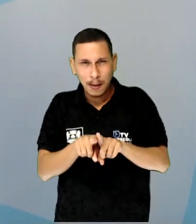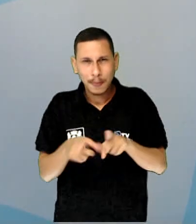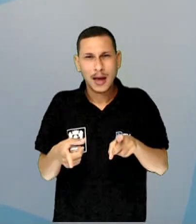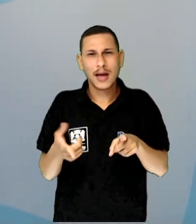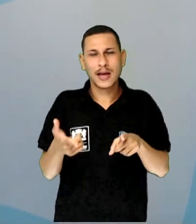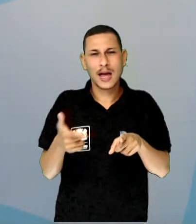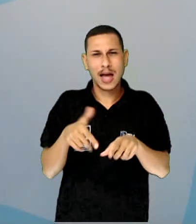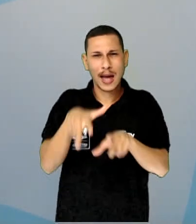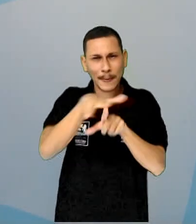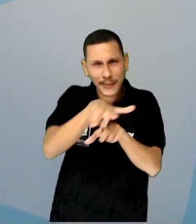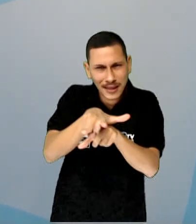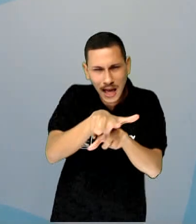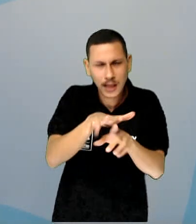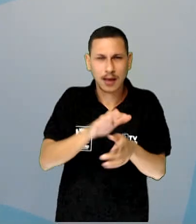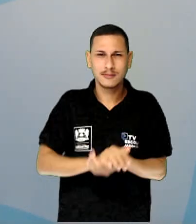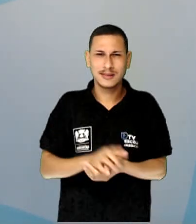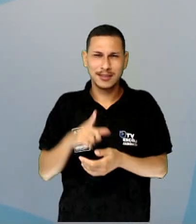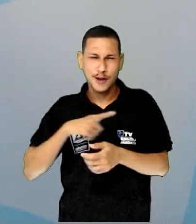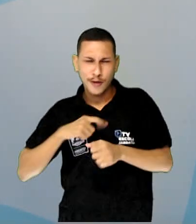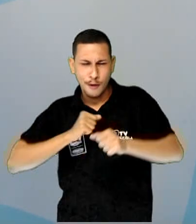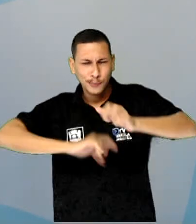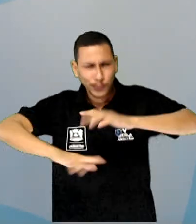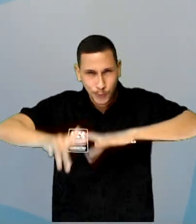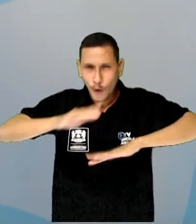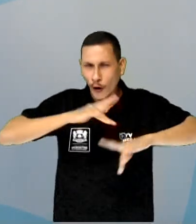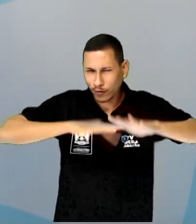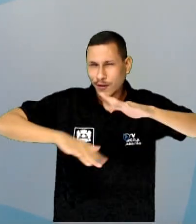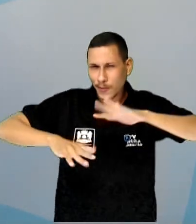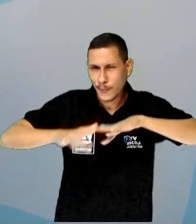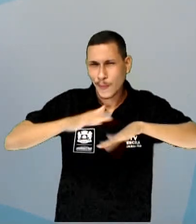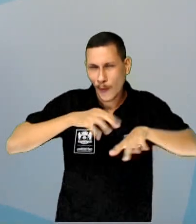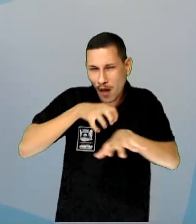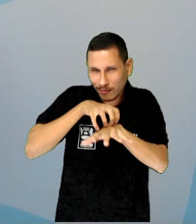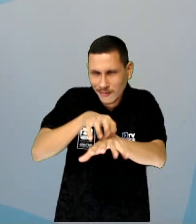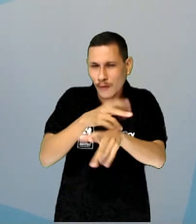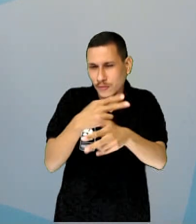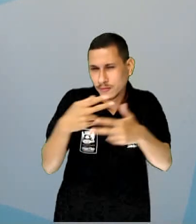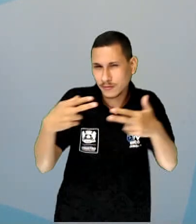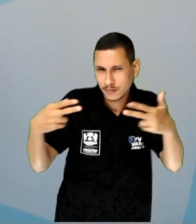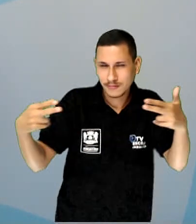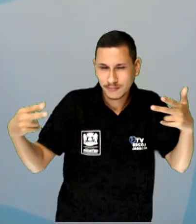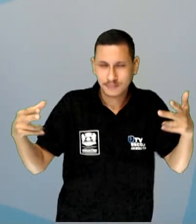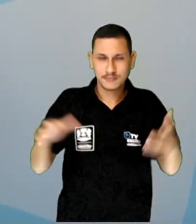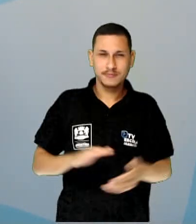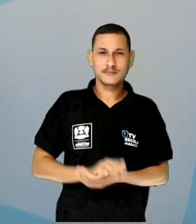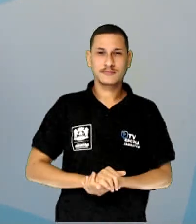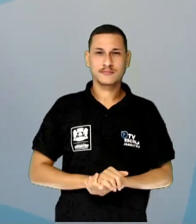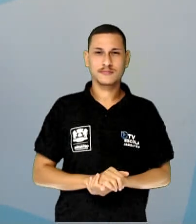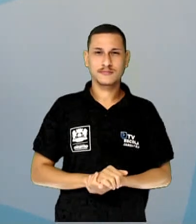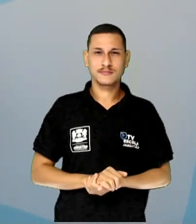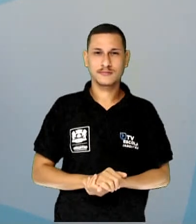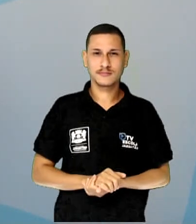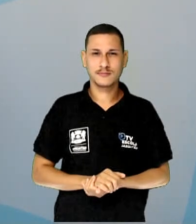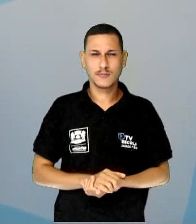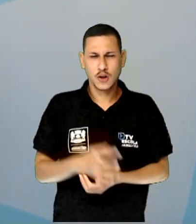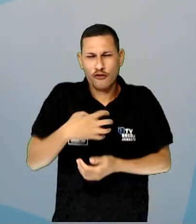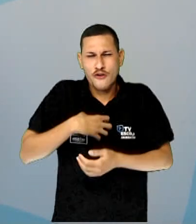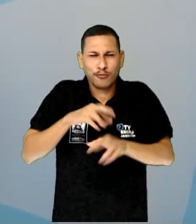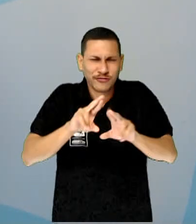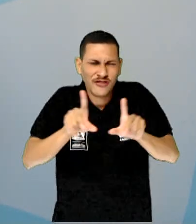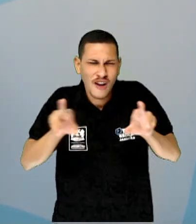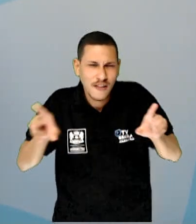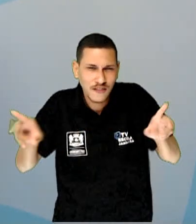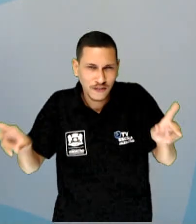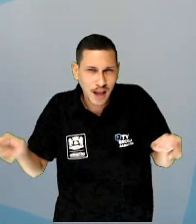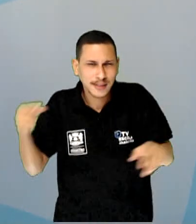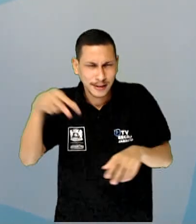um local de bastante movimento em relação aos transportes, né? Os mais diversos transportes a gente encontra